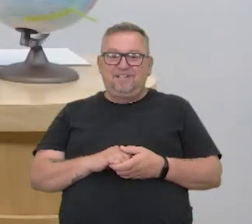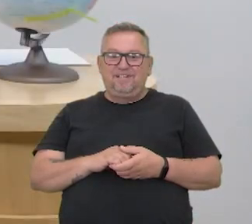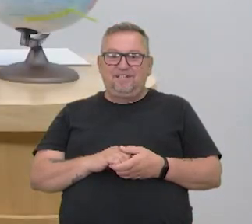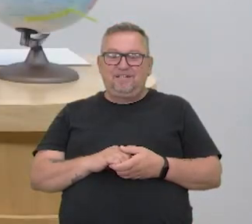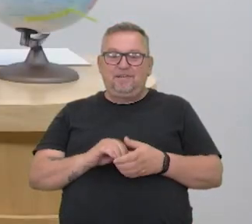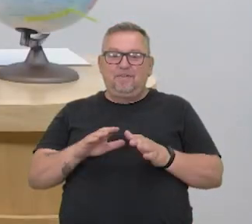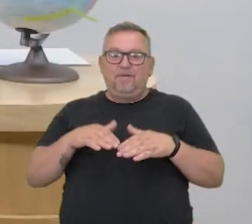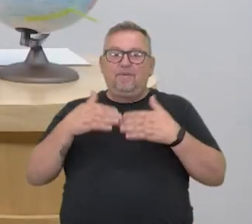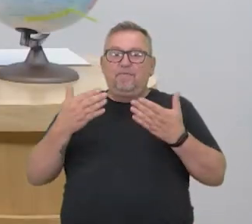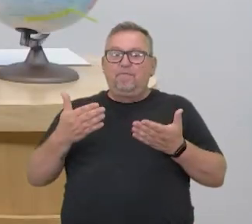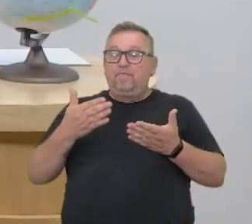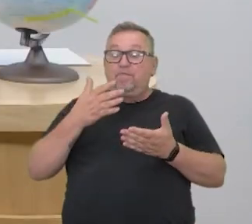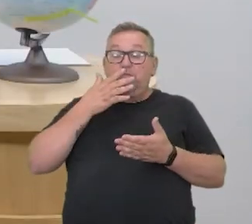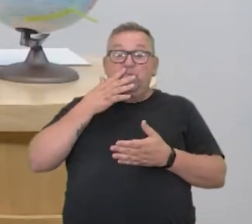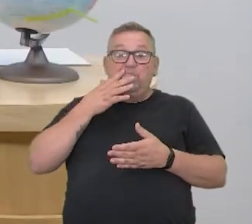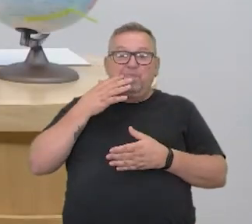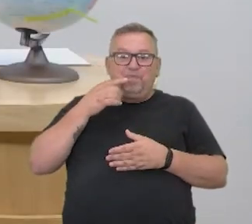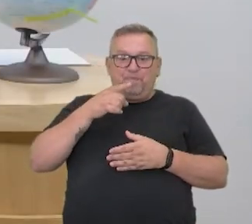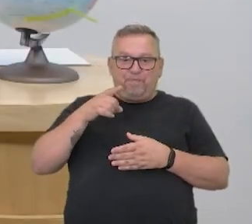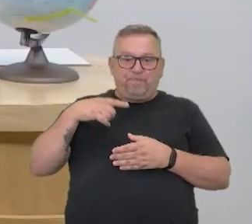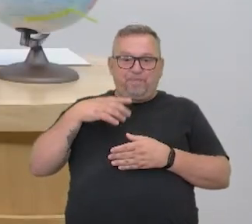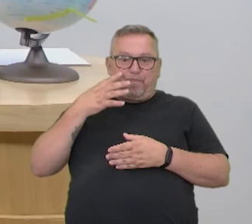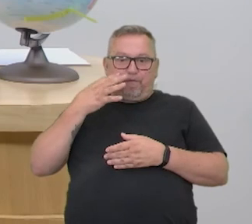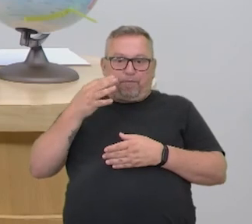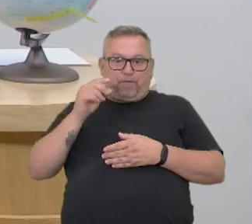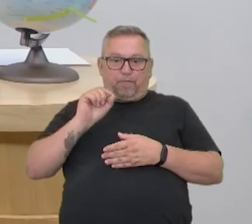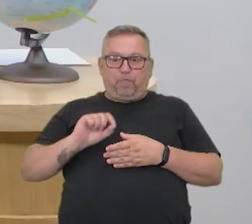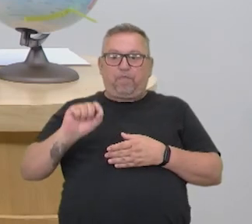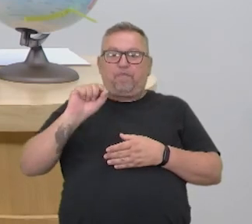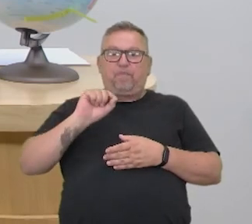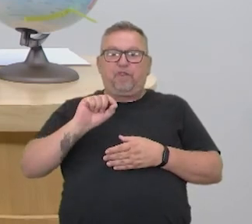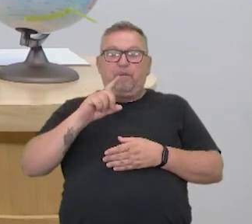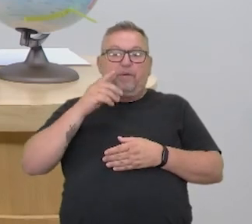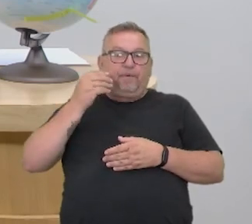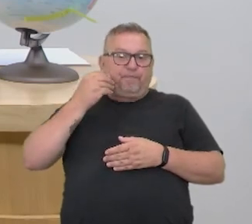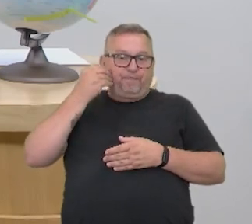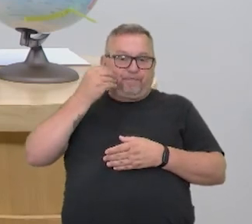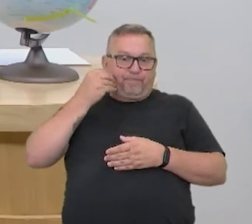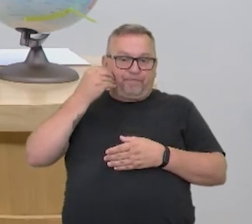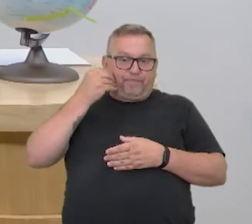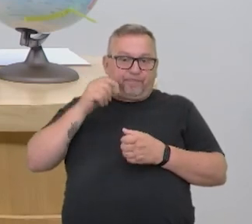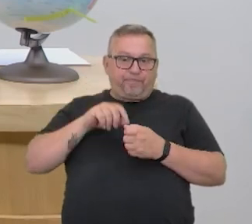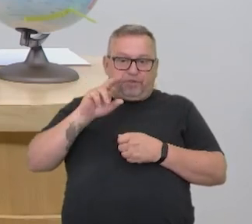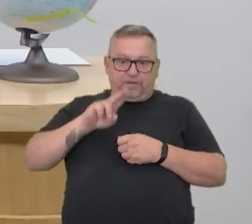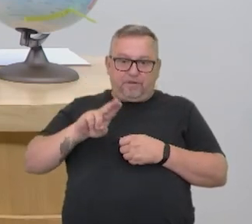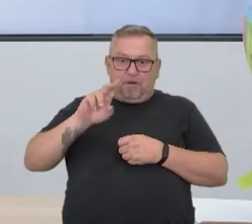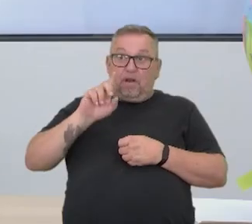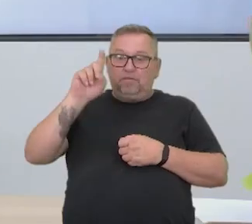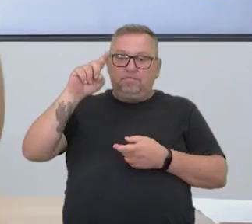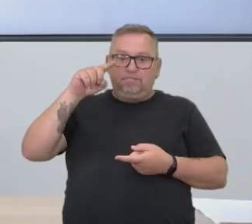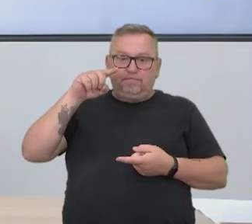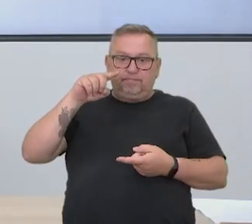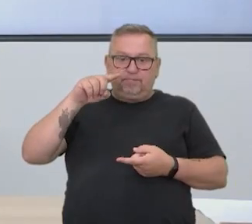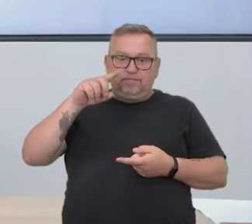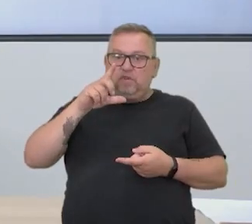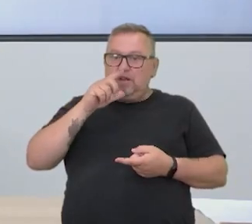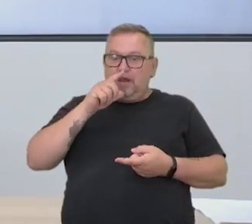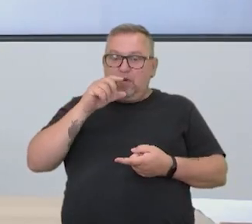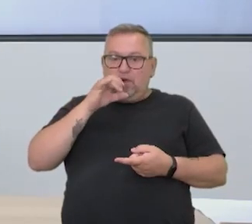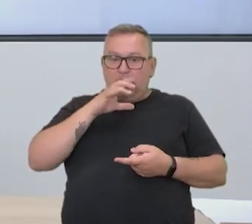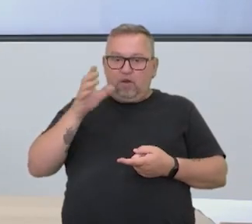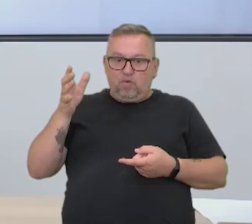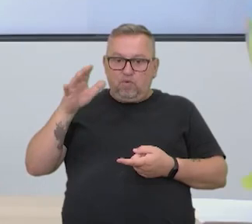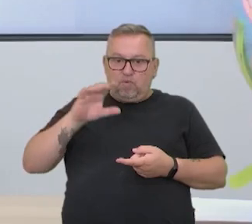E aí, pessoal? Vocês observaram que esse experimento foi utilizado uma garrafa onde se colocou água